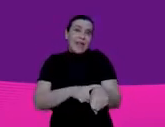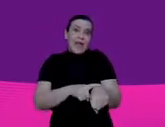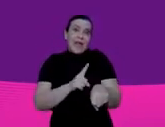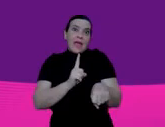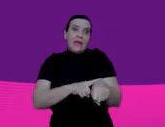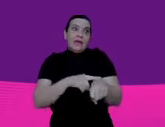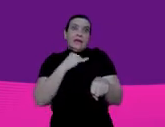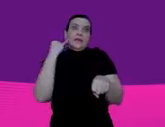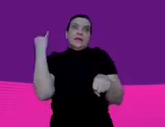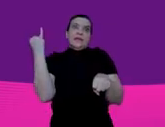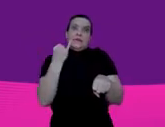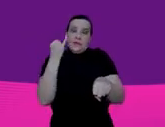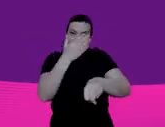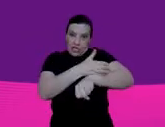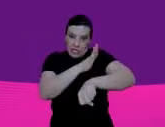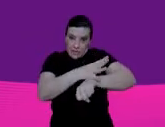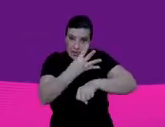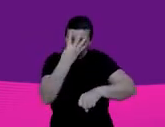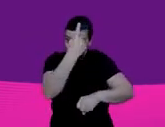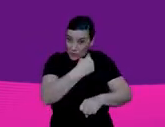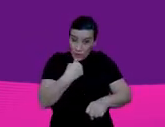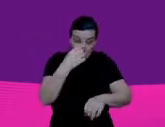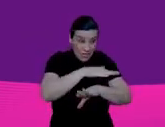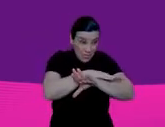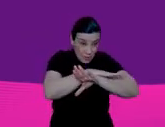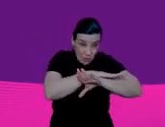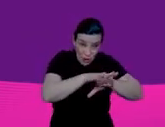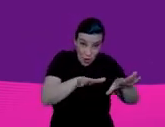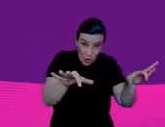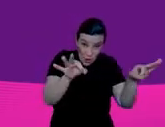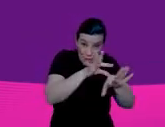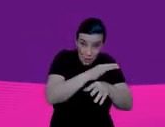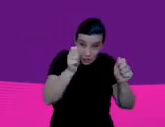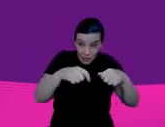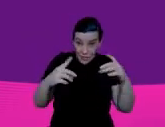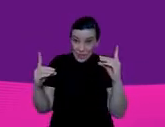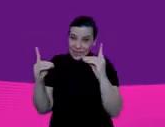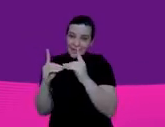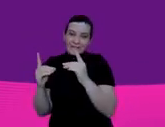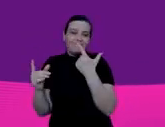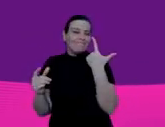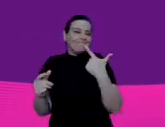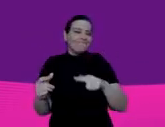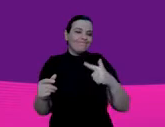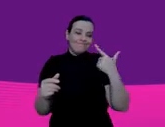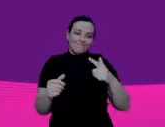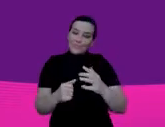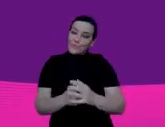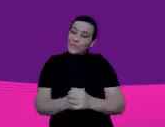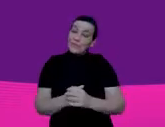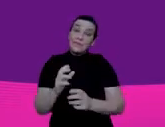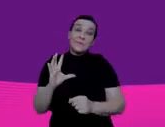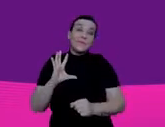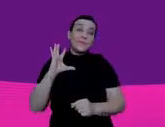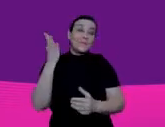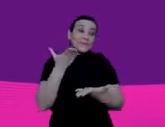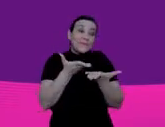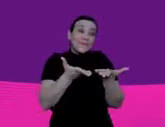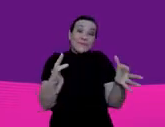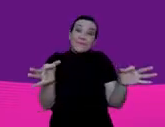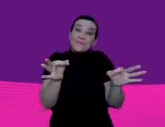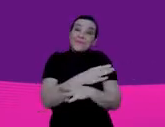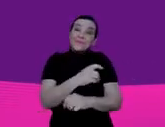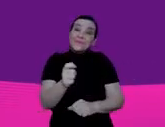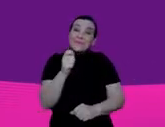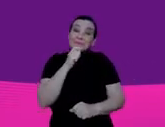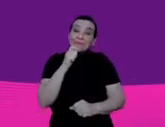para o médico estar preparado a atender esses pacientes. E muitas vezes o que vai acontecer é que, não preparado para fazer um atendimento adequado, ele vai